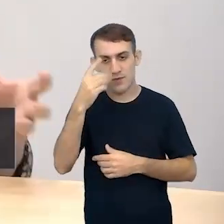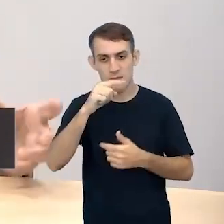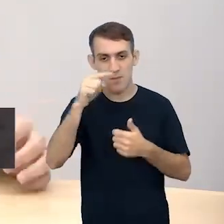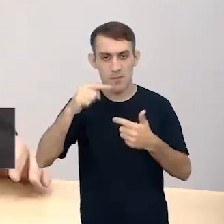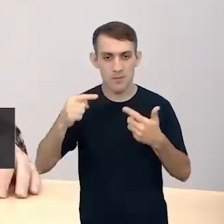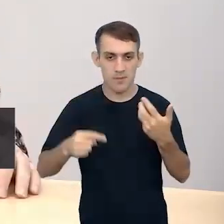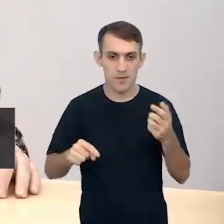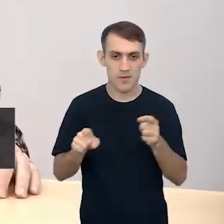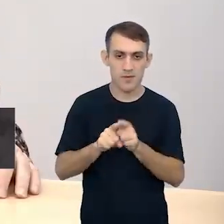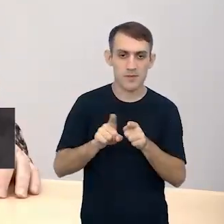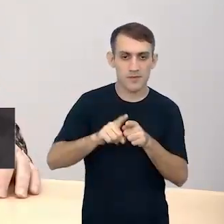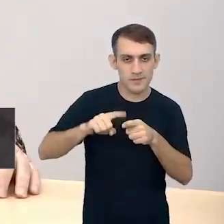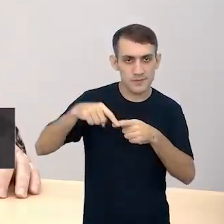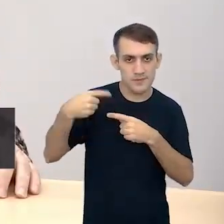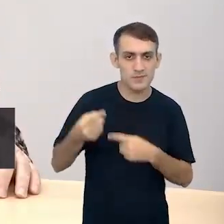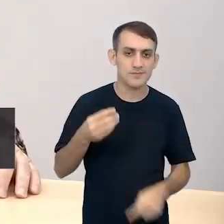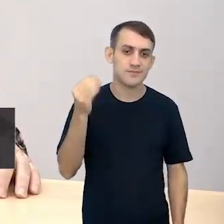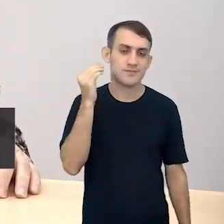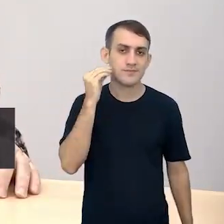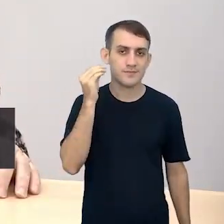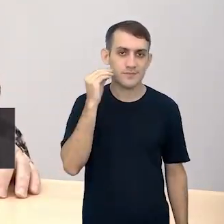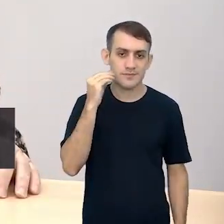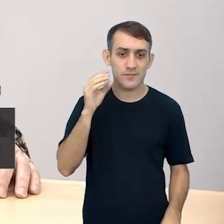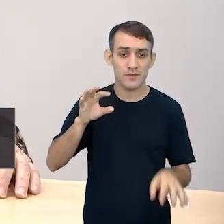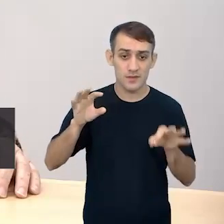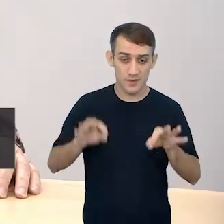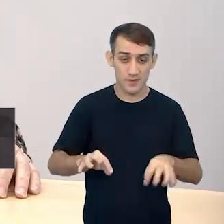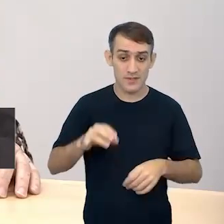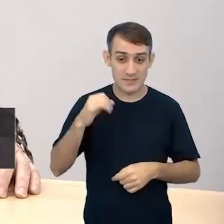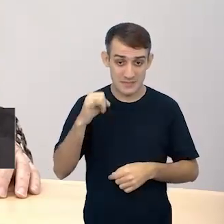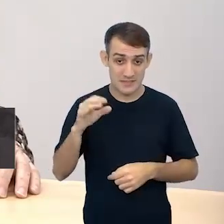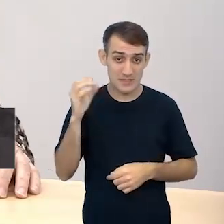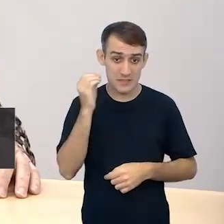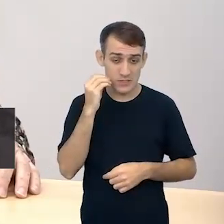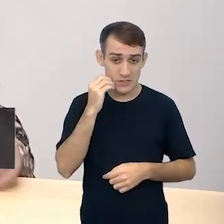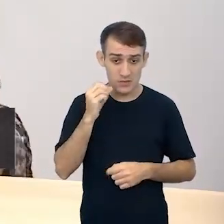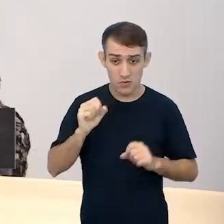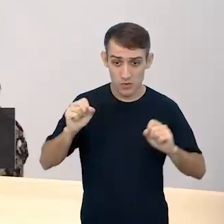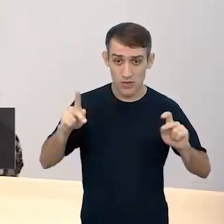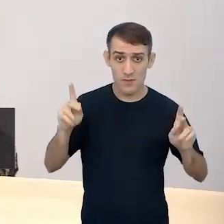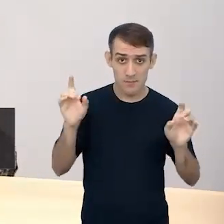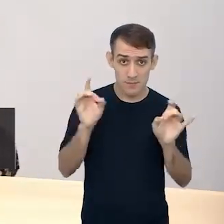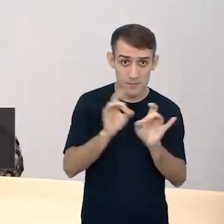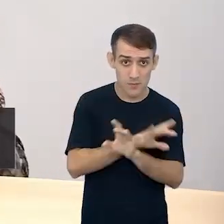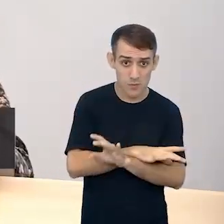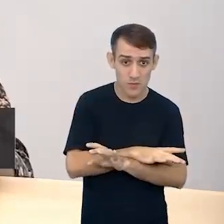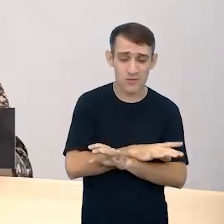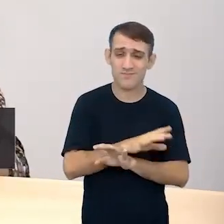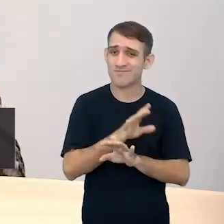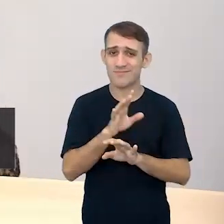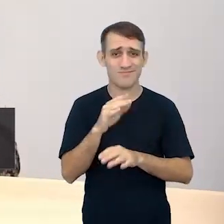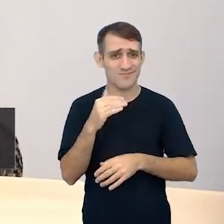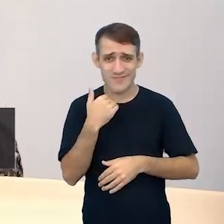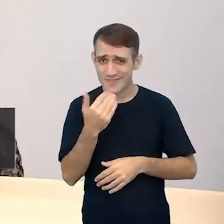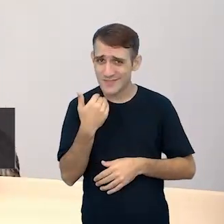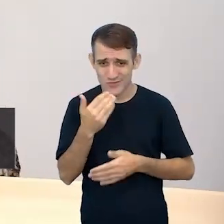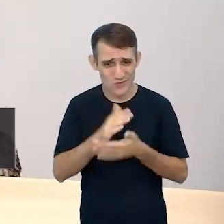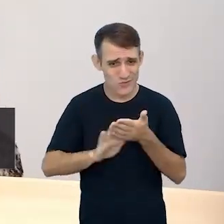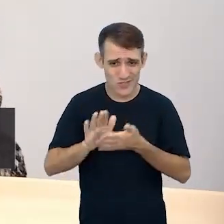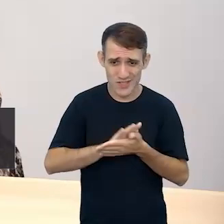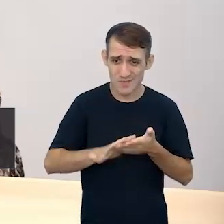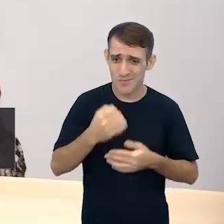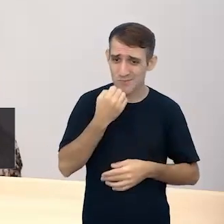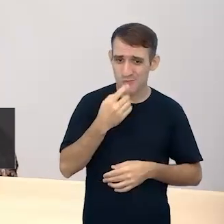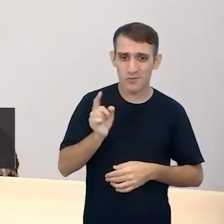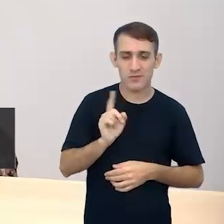e a partir daí testar. Aí se testou, ela não deu resultados ou alguma coisa não funcionou,